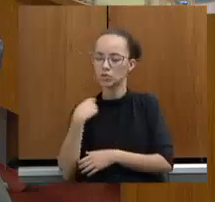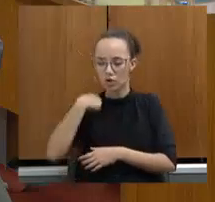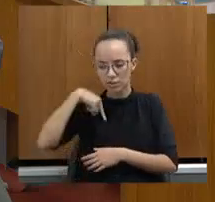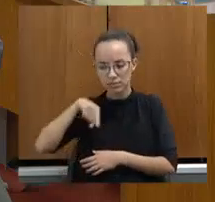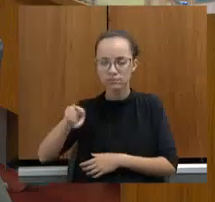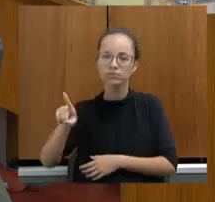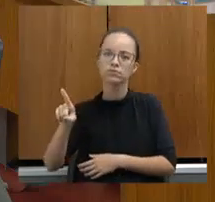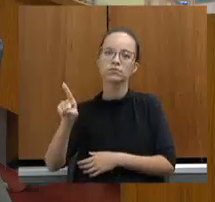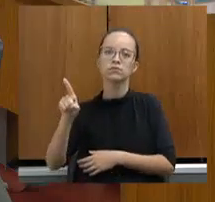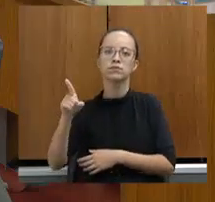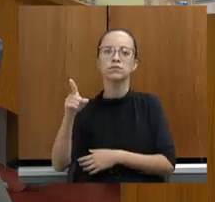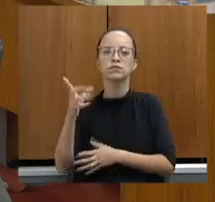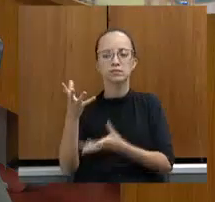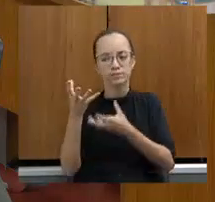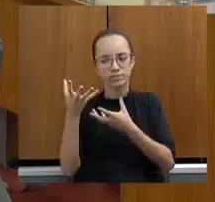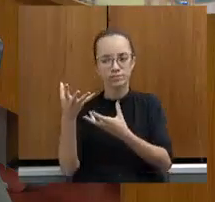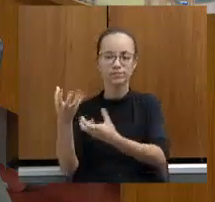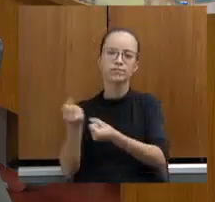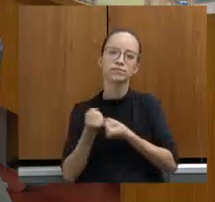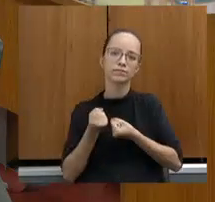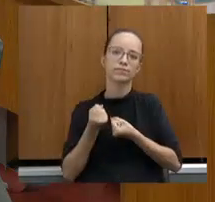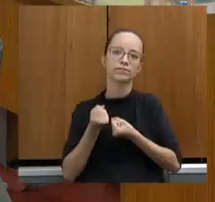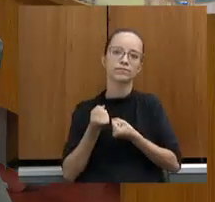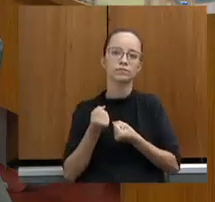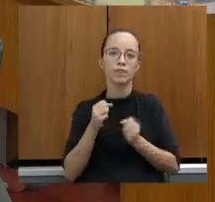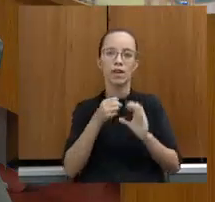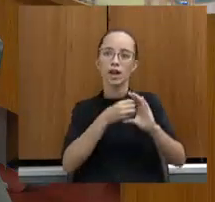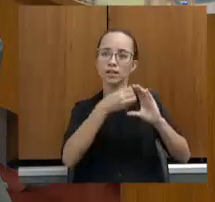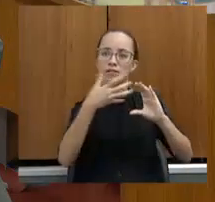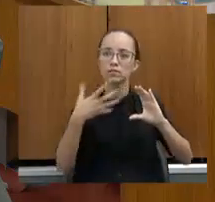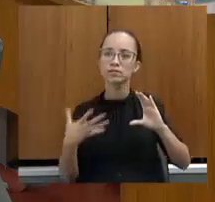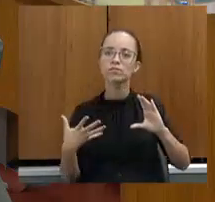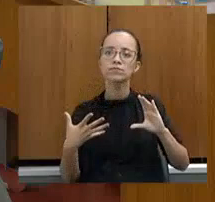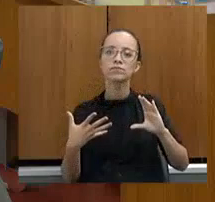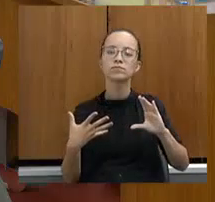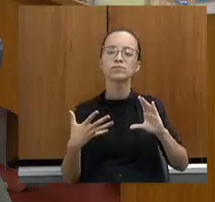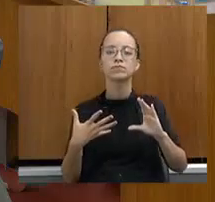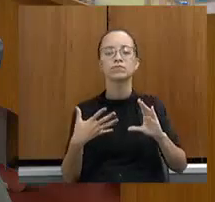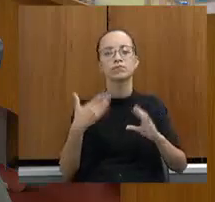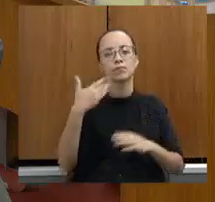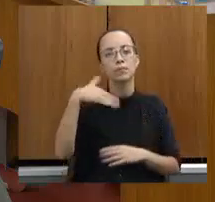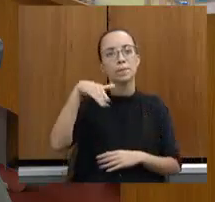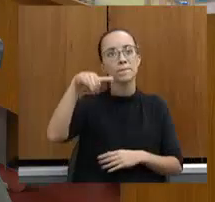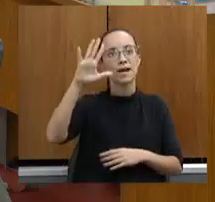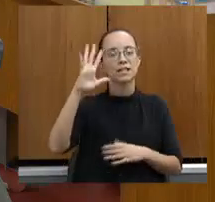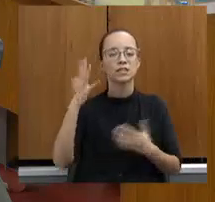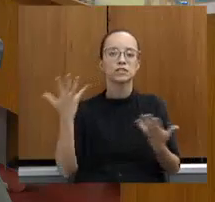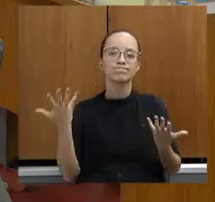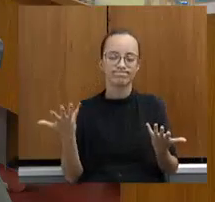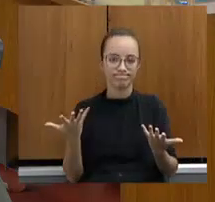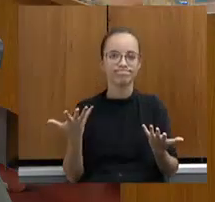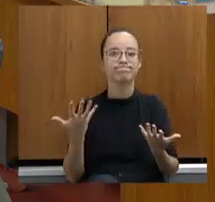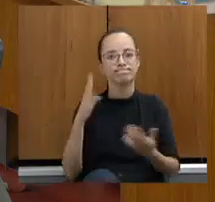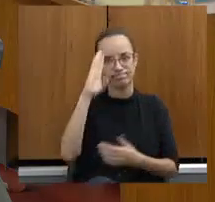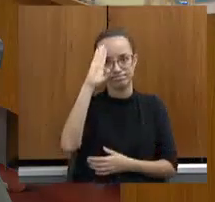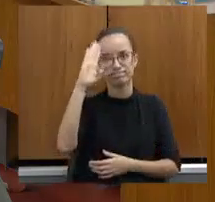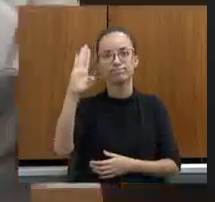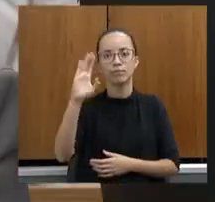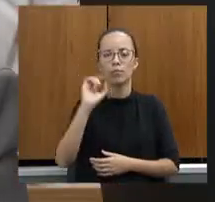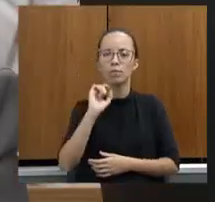nós temos que receber que essa é a característica né mas eu diria mais genuína do Parlamento